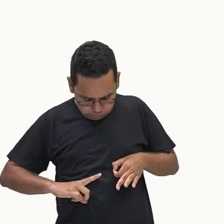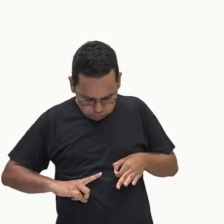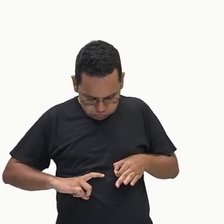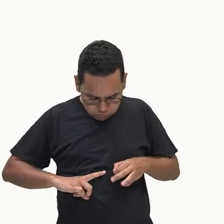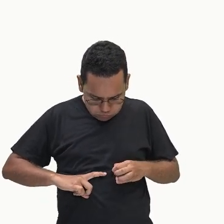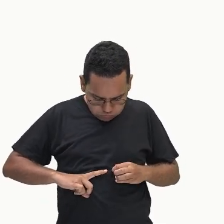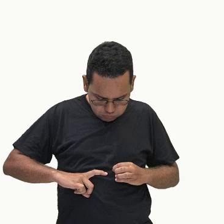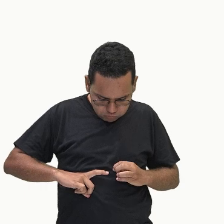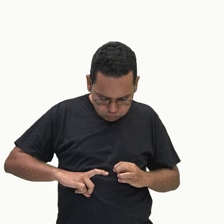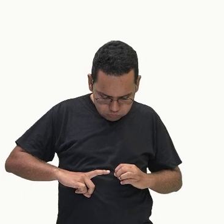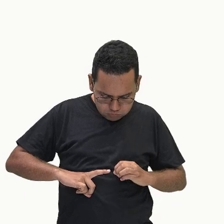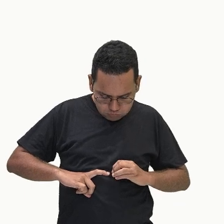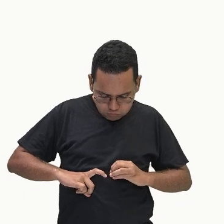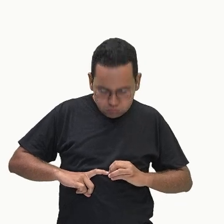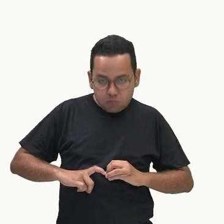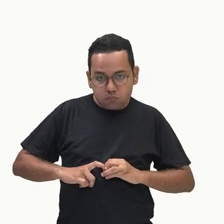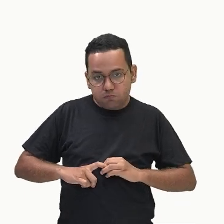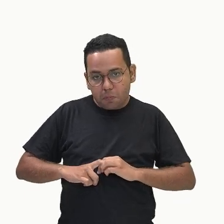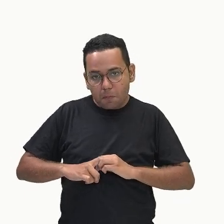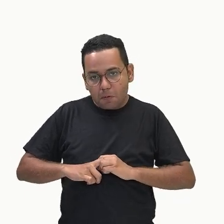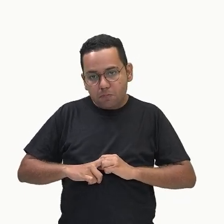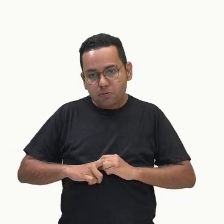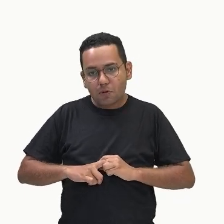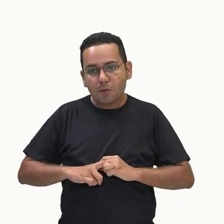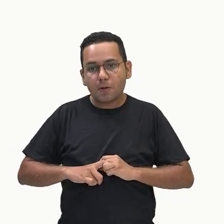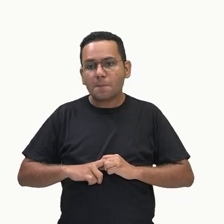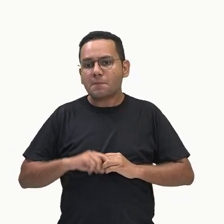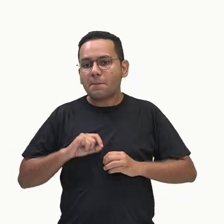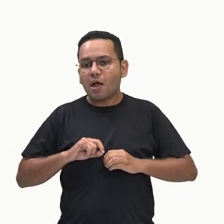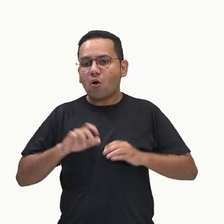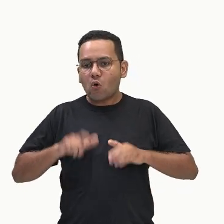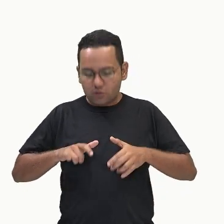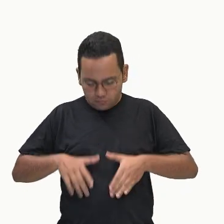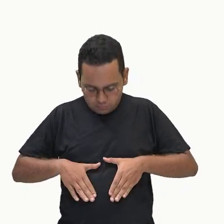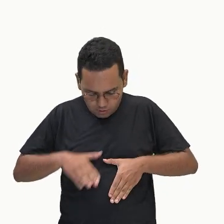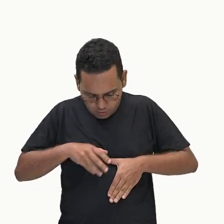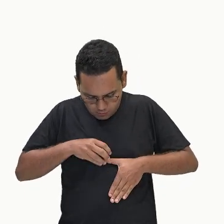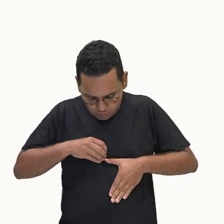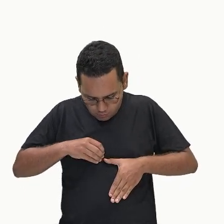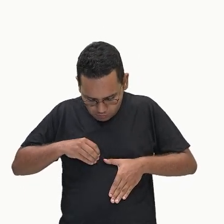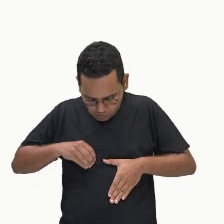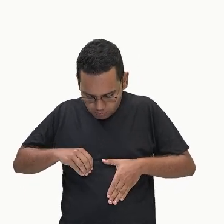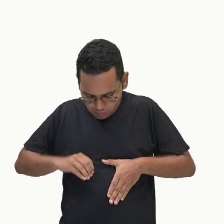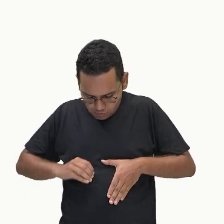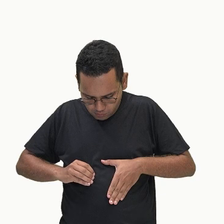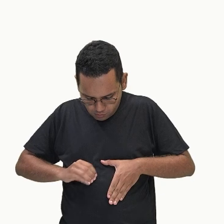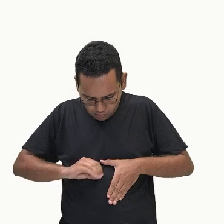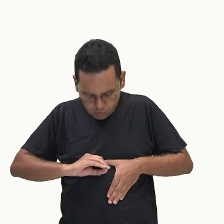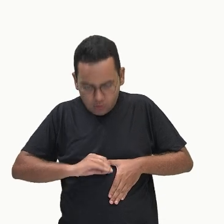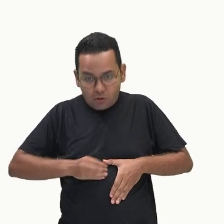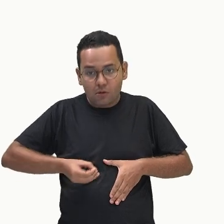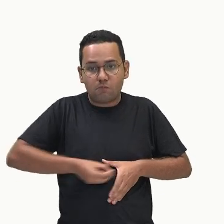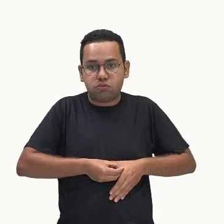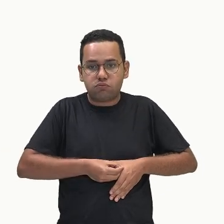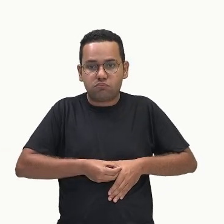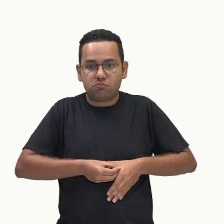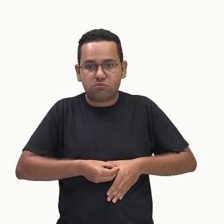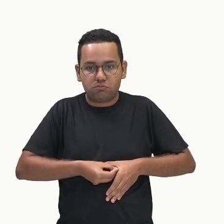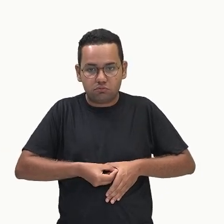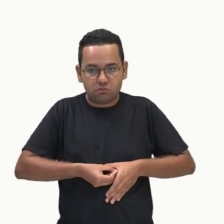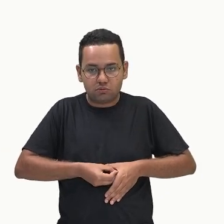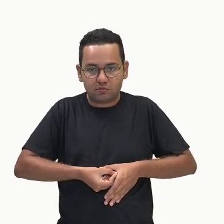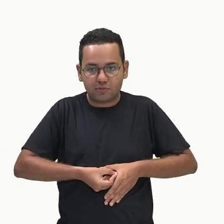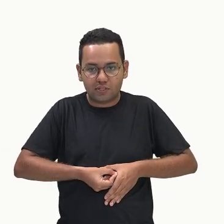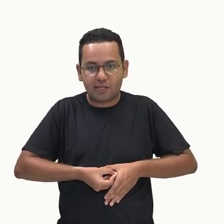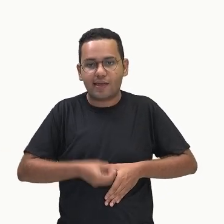irá descer para se implantar aqui no endométrio, certo? Ou seja, a ovulação é uma